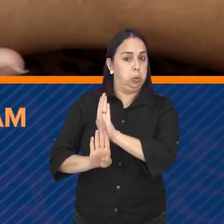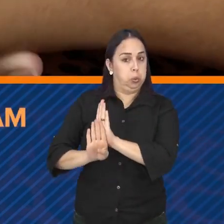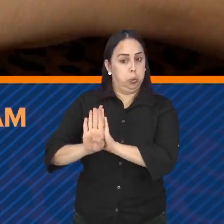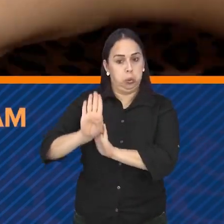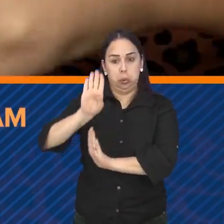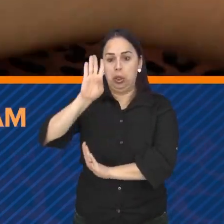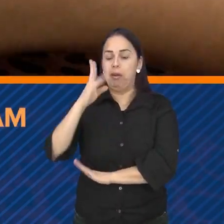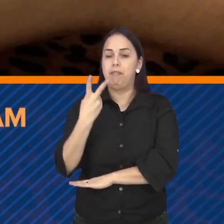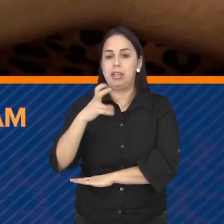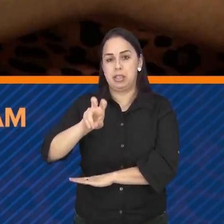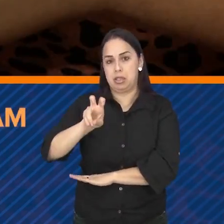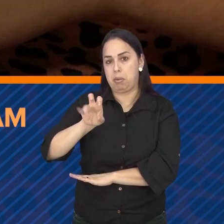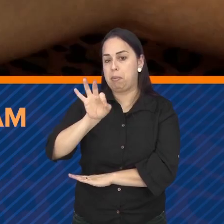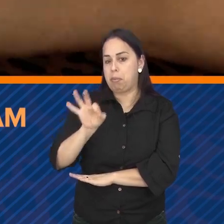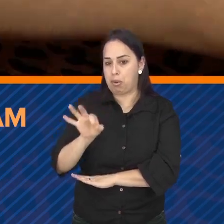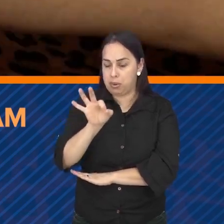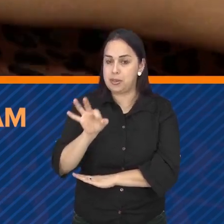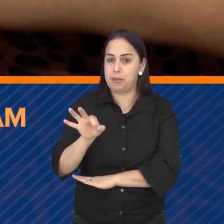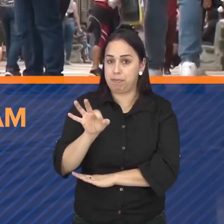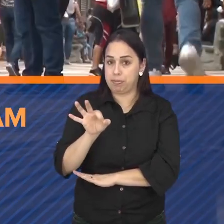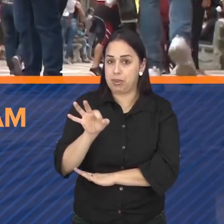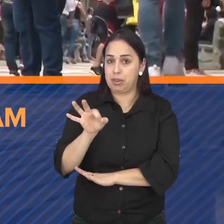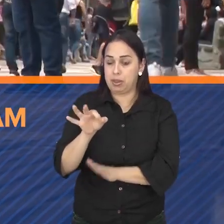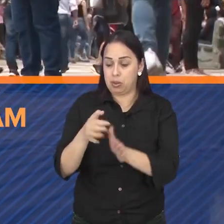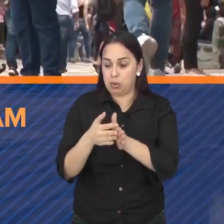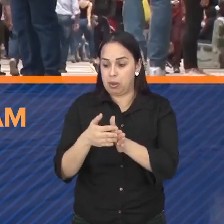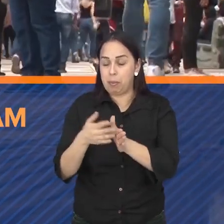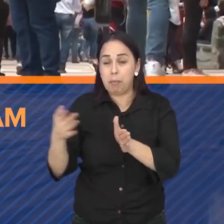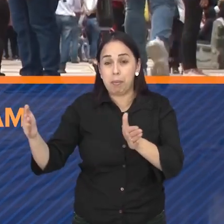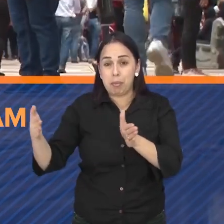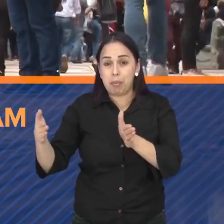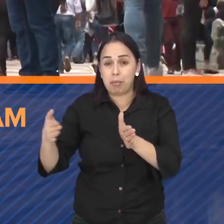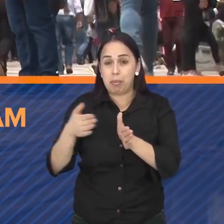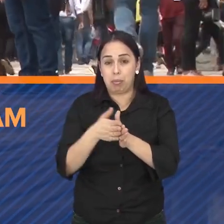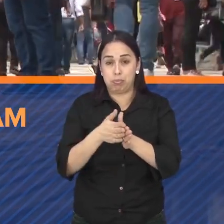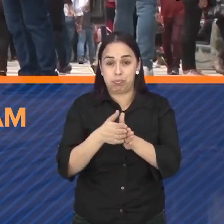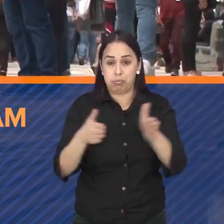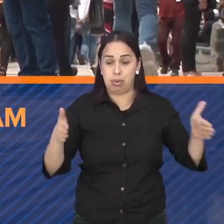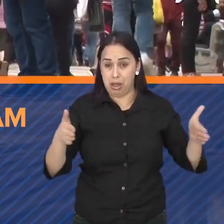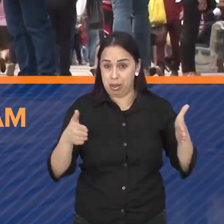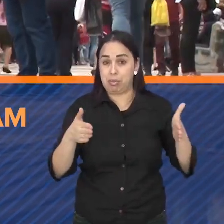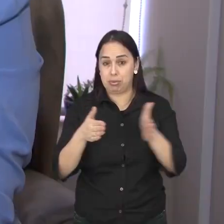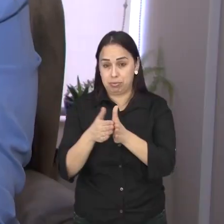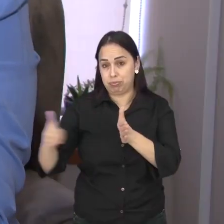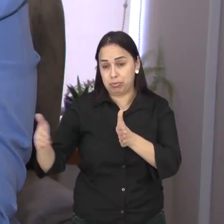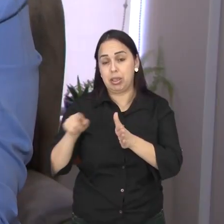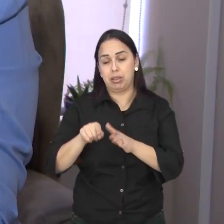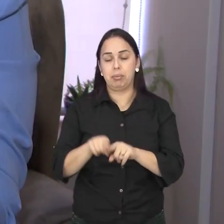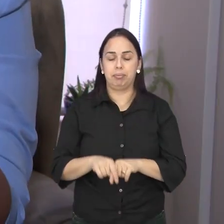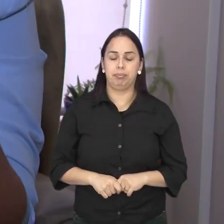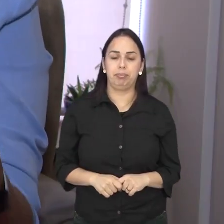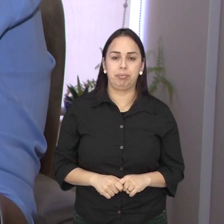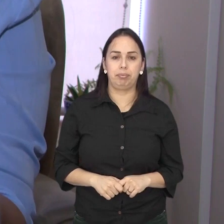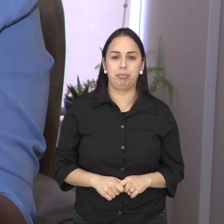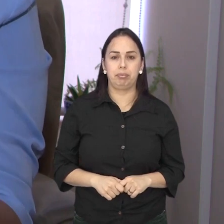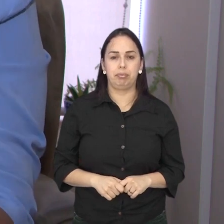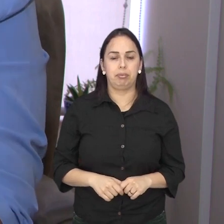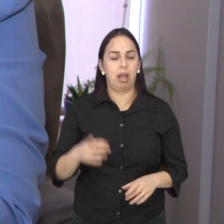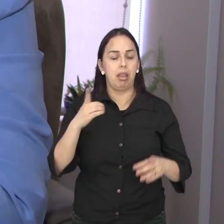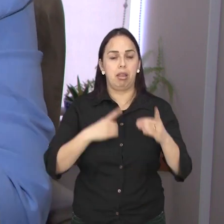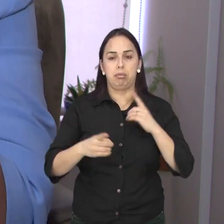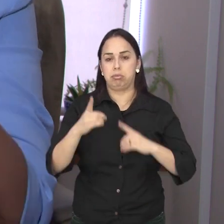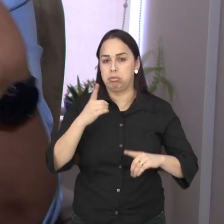ansiedade aumentaram em mais de 25% apenas durante o primeiro ano da pandemia. A depressão é um transtorno